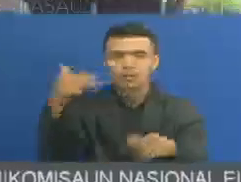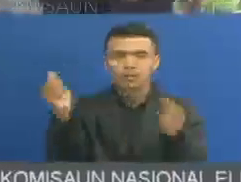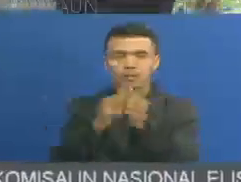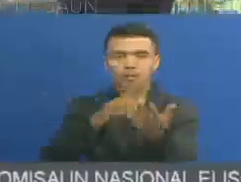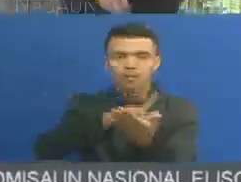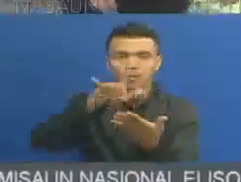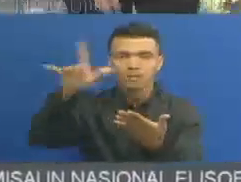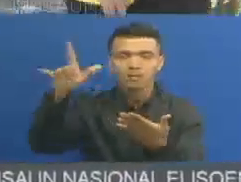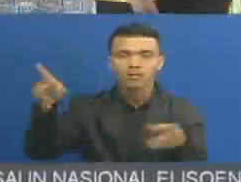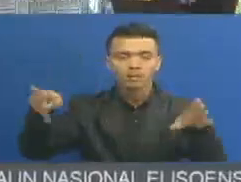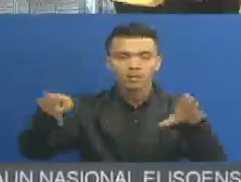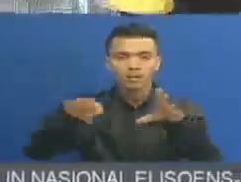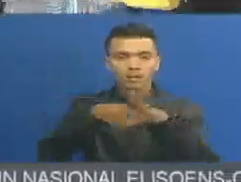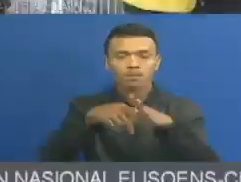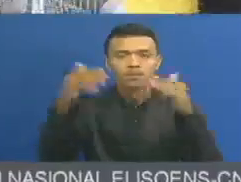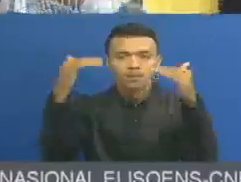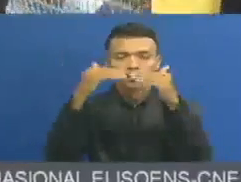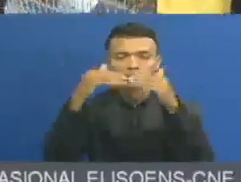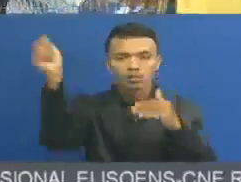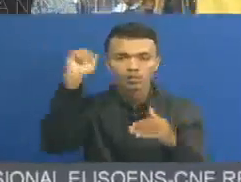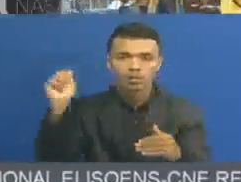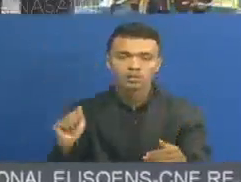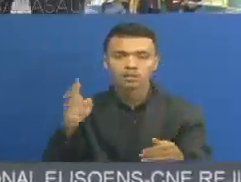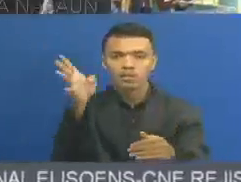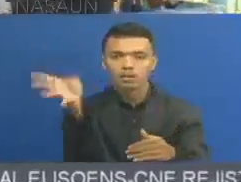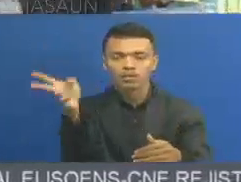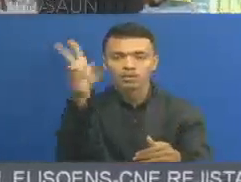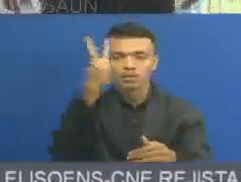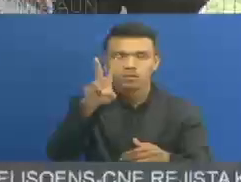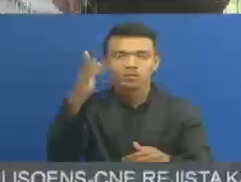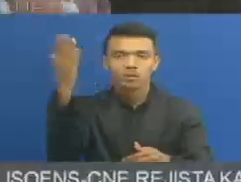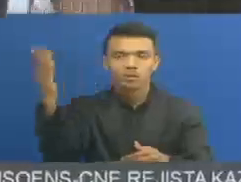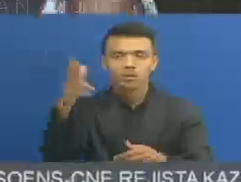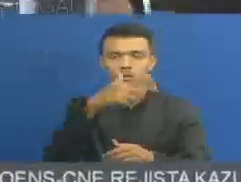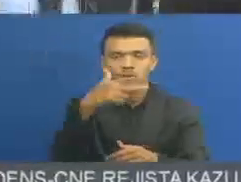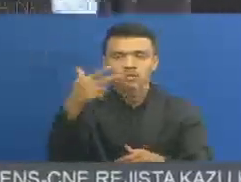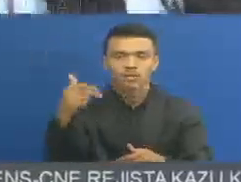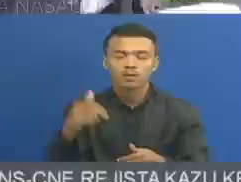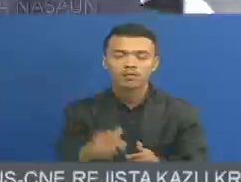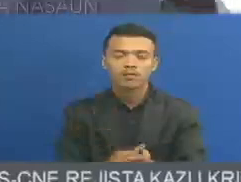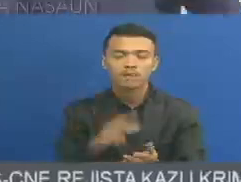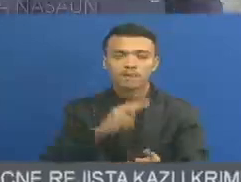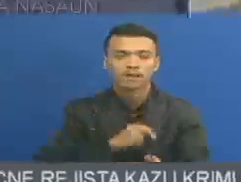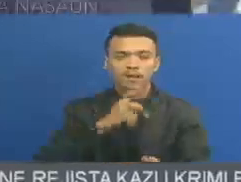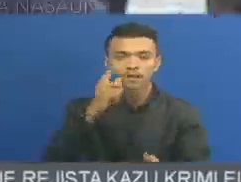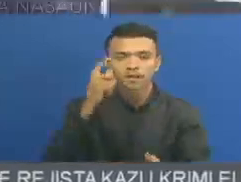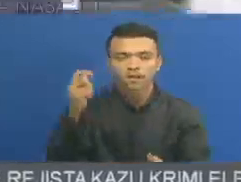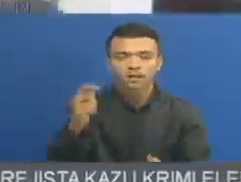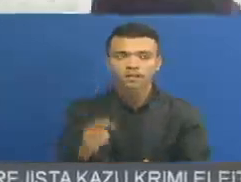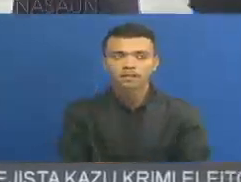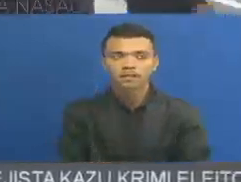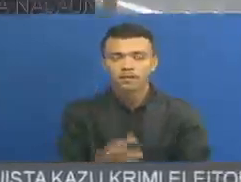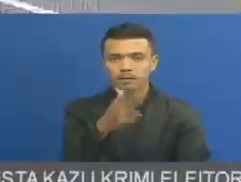aéreo dele, onde participa Cimeira ASEAN Badalhatnulu Resenrua e Labuan, base província Nusa Tenggara Timor,